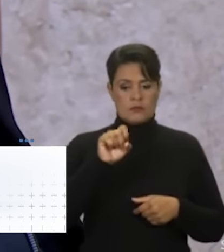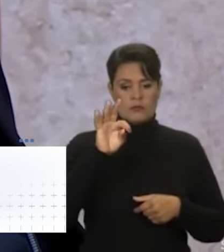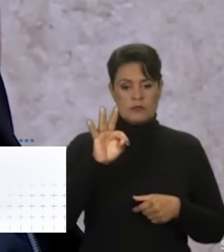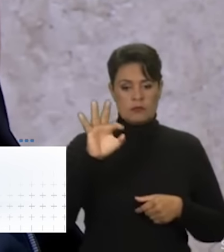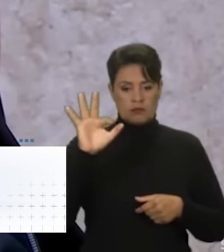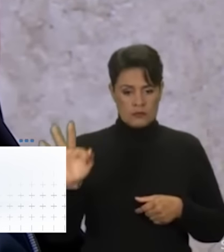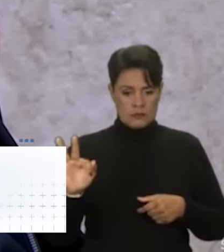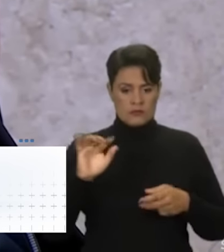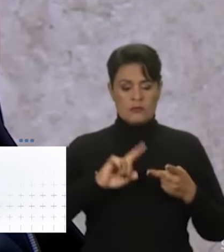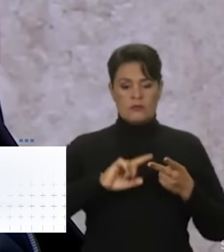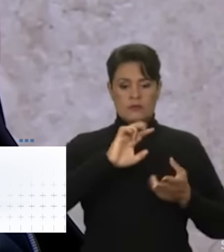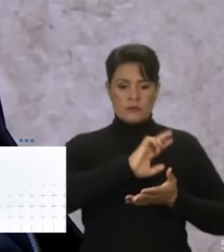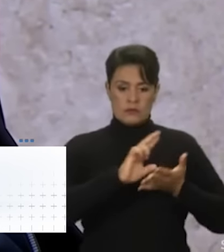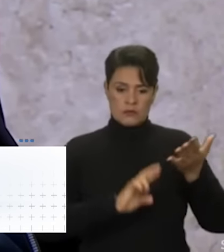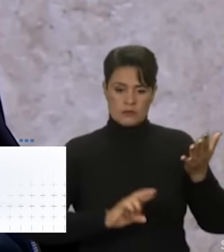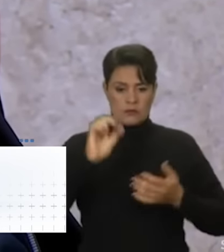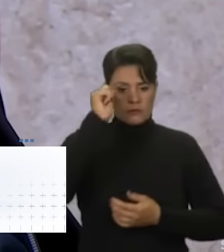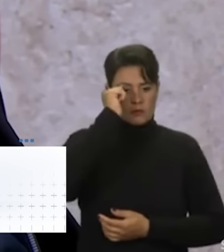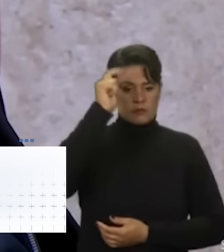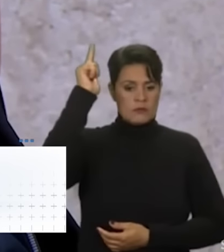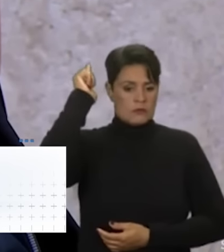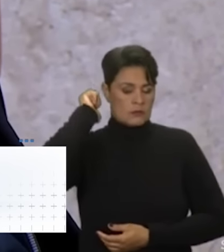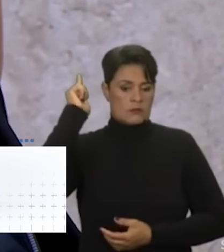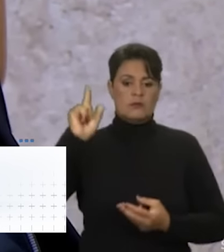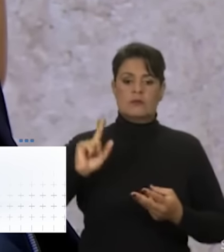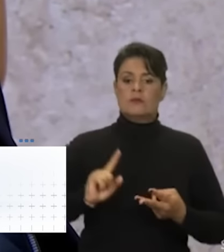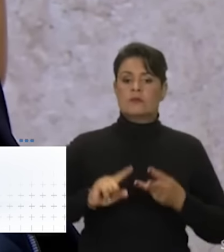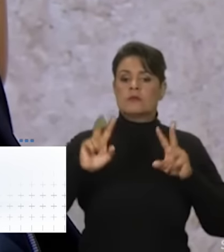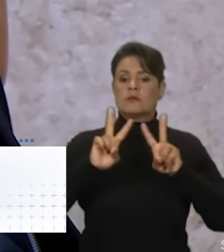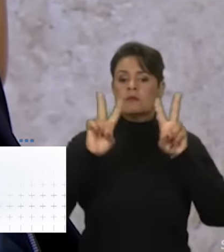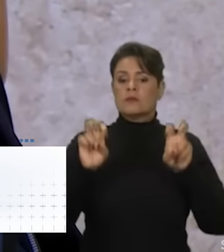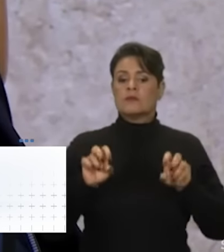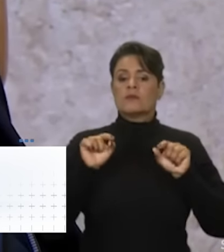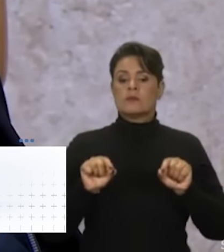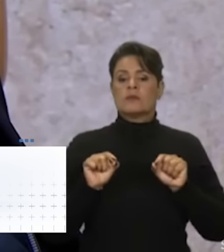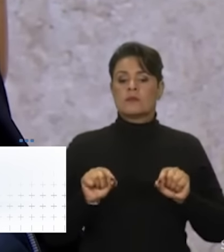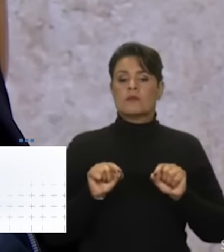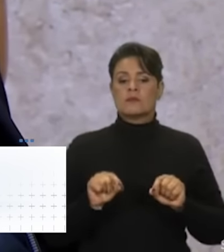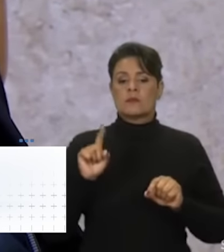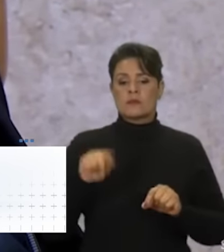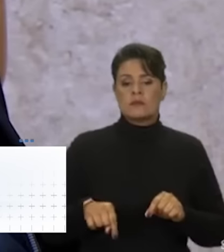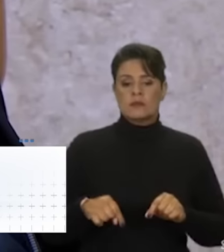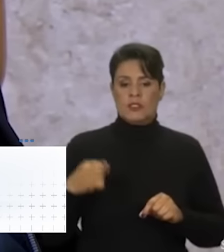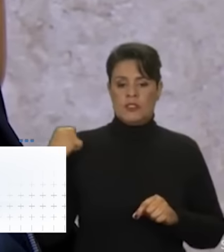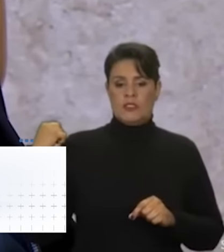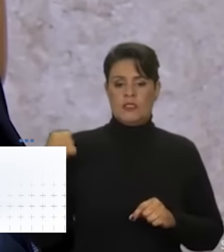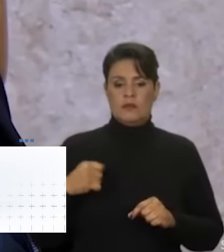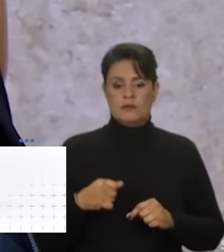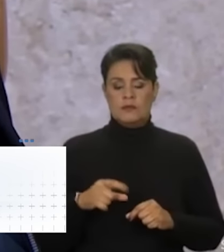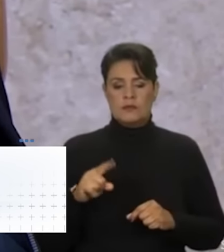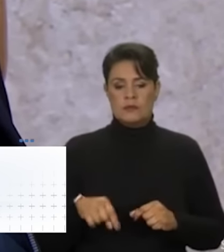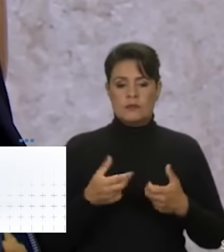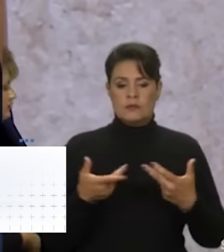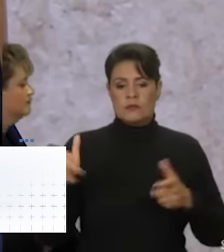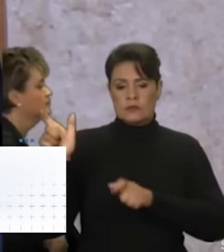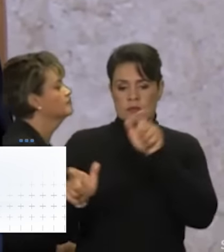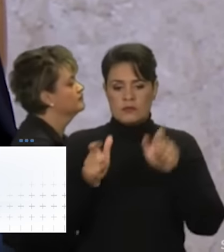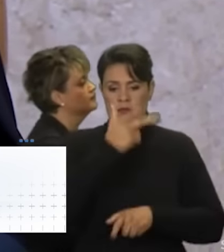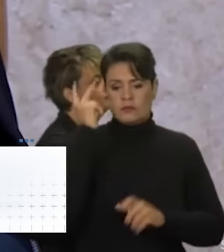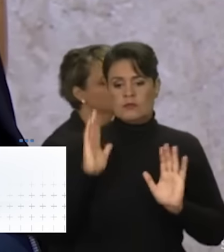dos inquéritos, o ministro Alexandre de Moraes, referiam-se a pessoas que já estavam